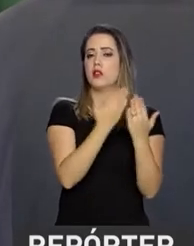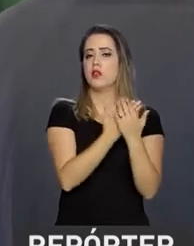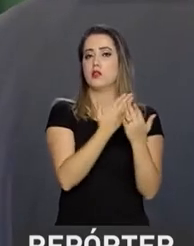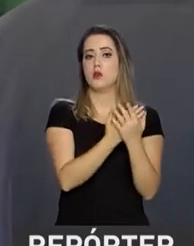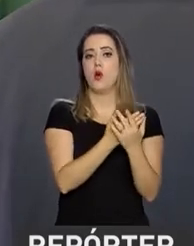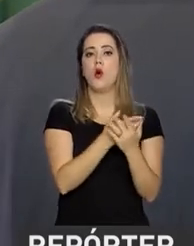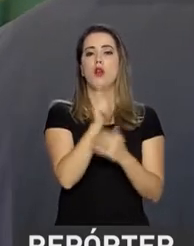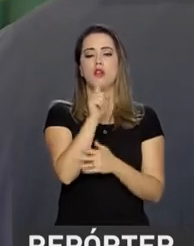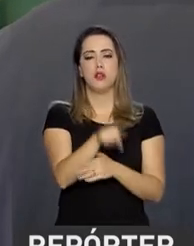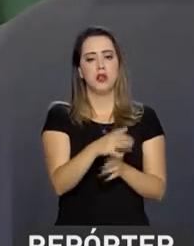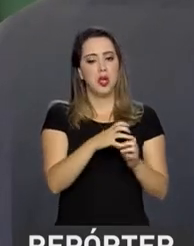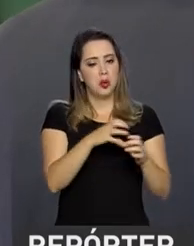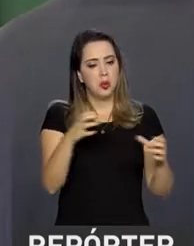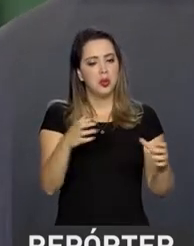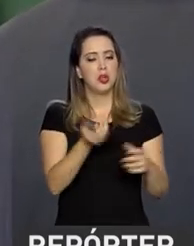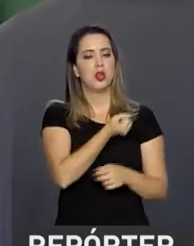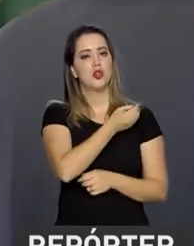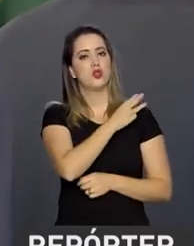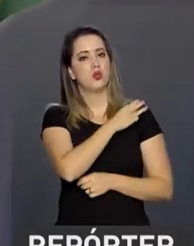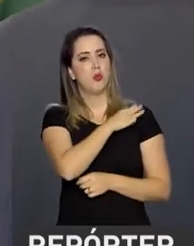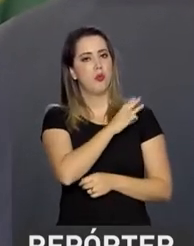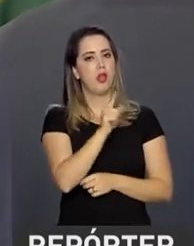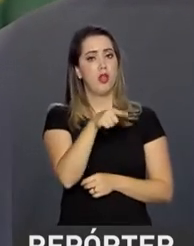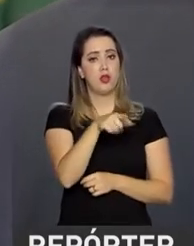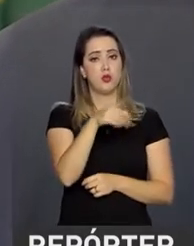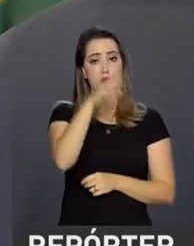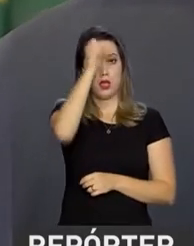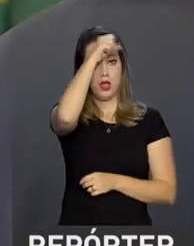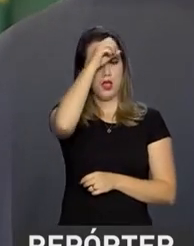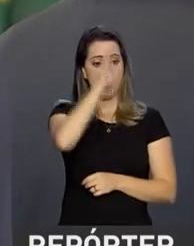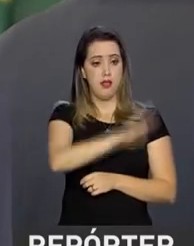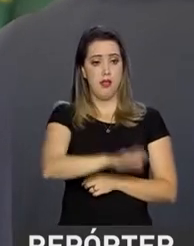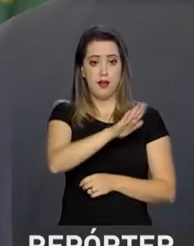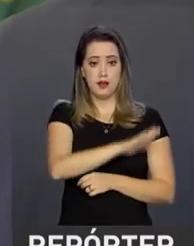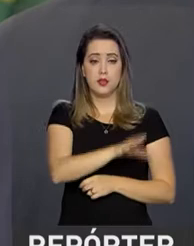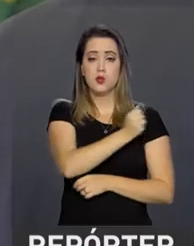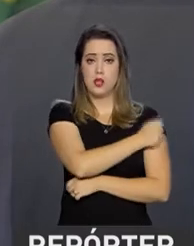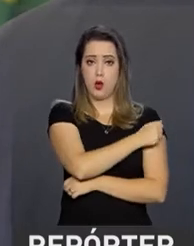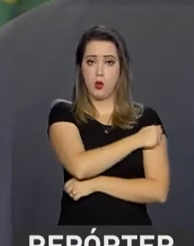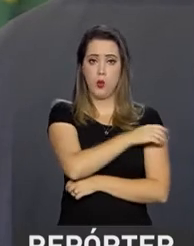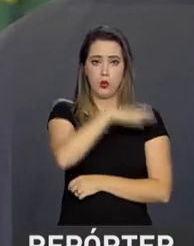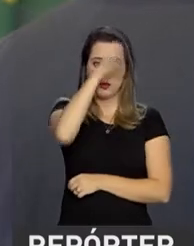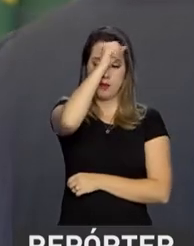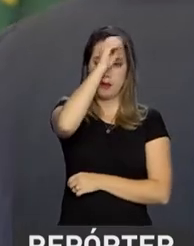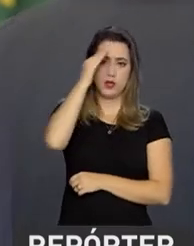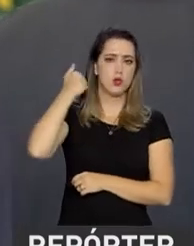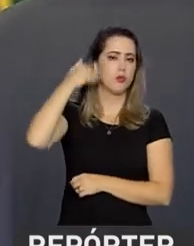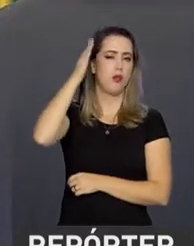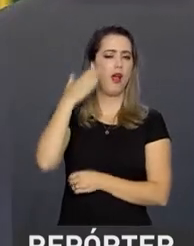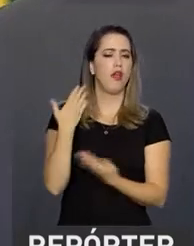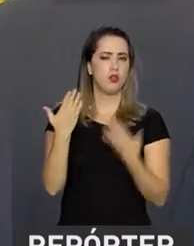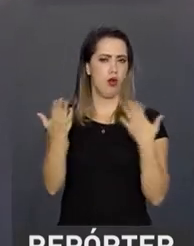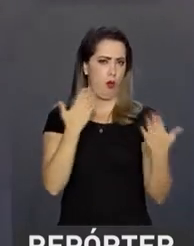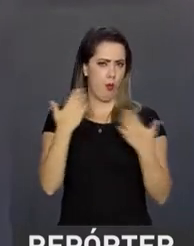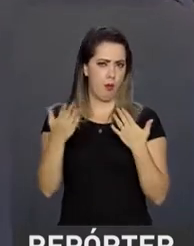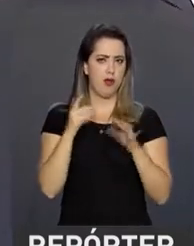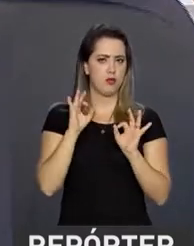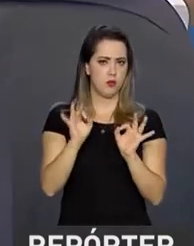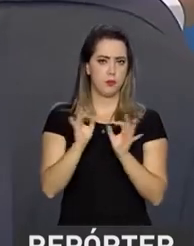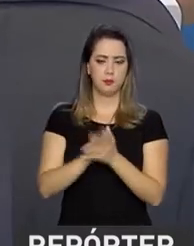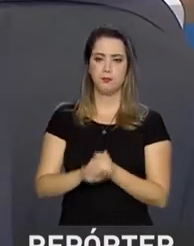o rendimento dos alunos? Vocês já conseguiram fazer essa análise em relação a esses dois projetos, governador?